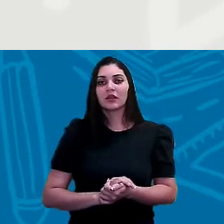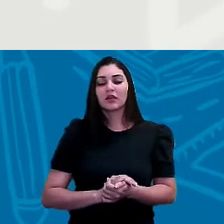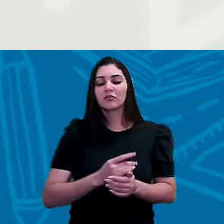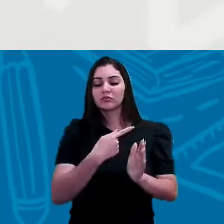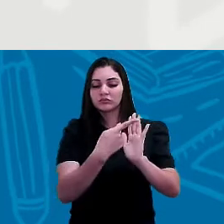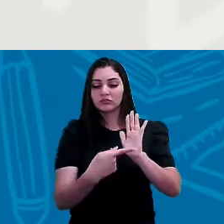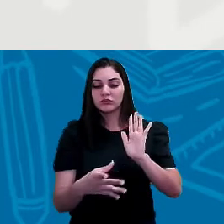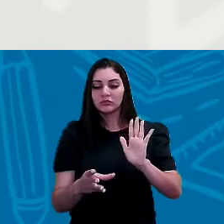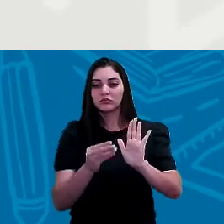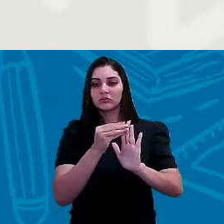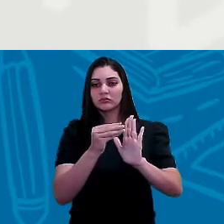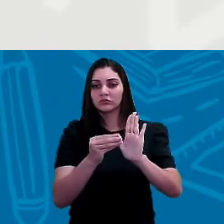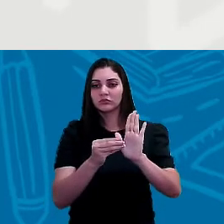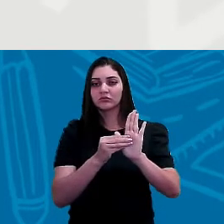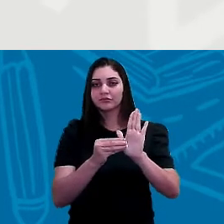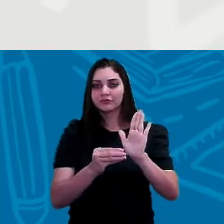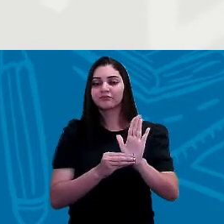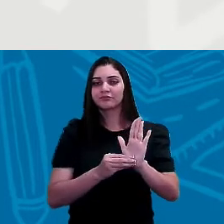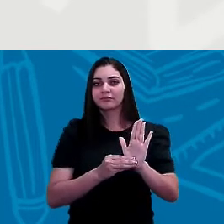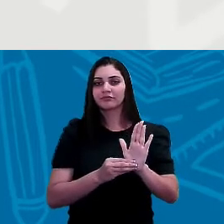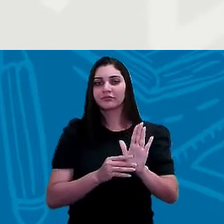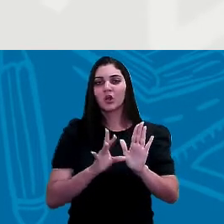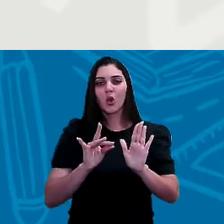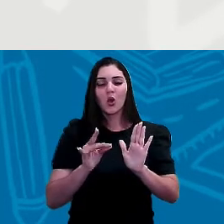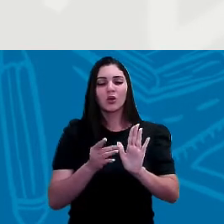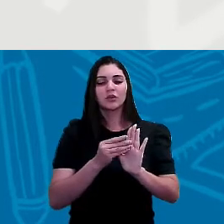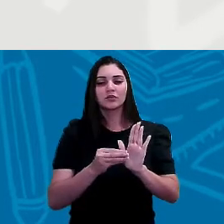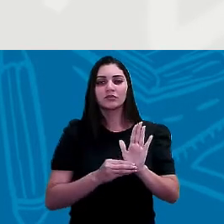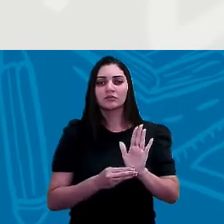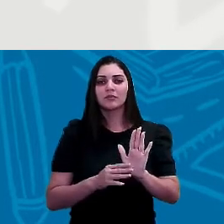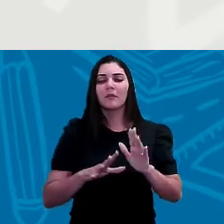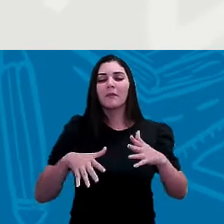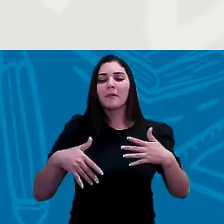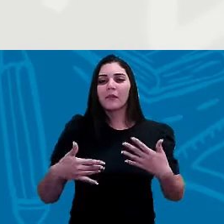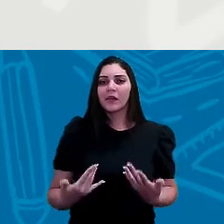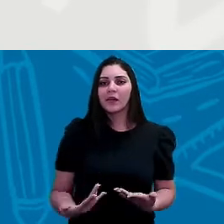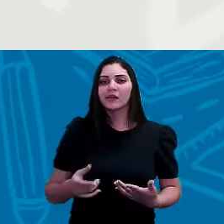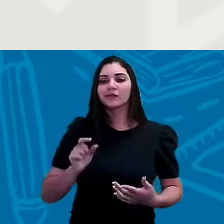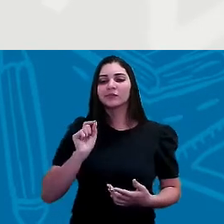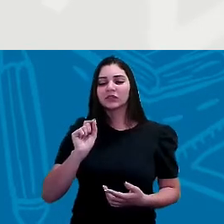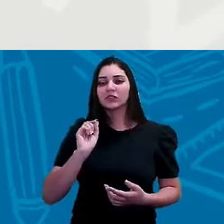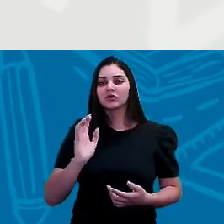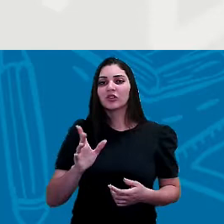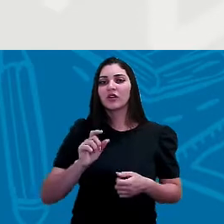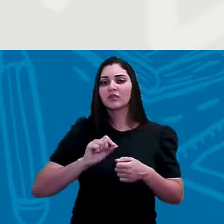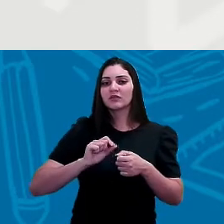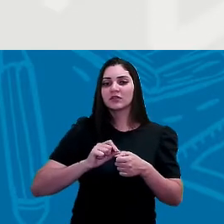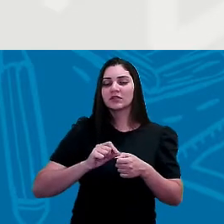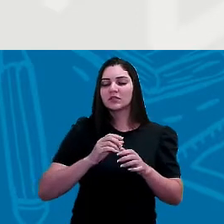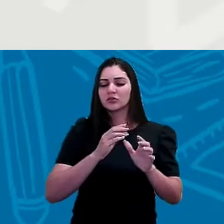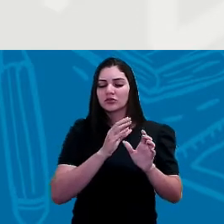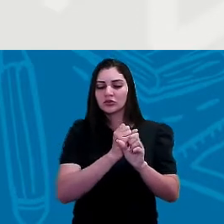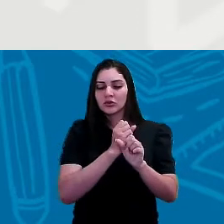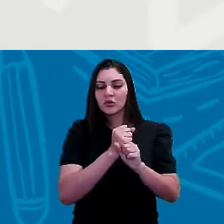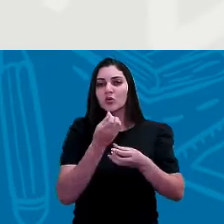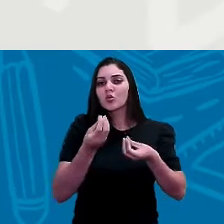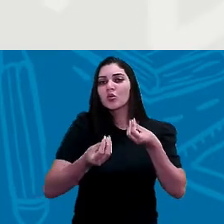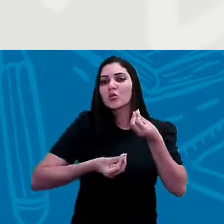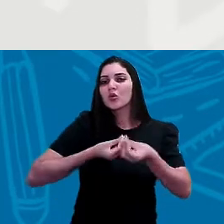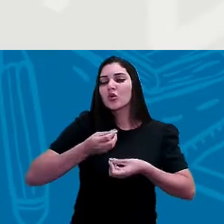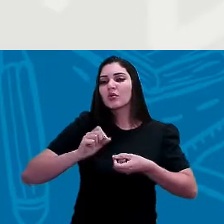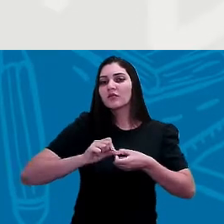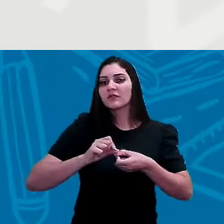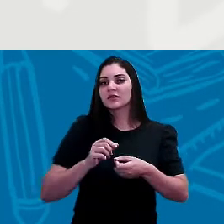as figurinhas, né, já colocadas. Mas, para quem já está fazendo um cálculozinho, como é que eu faço?